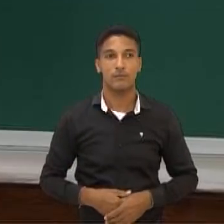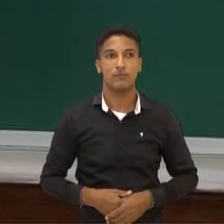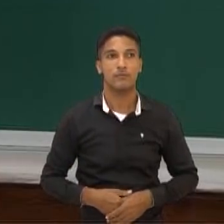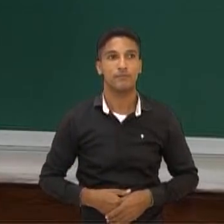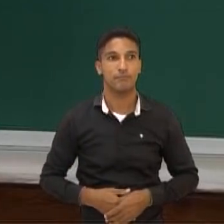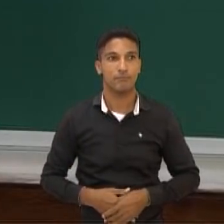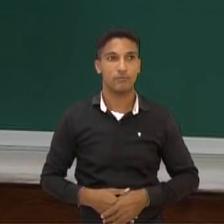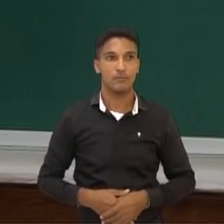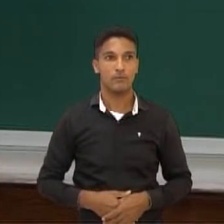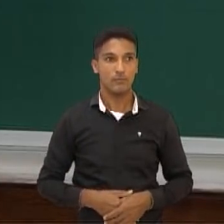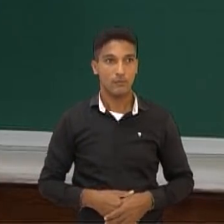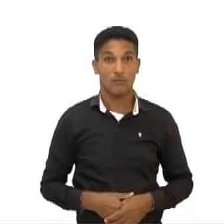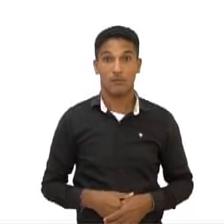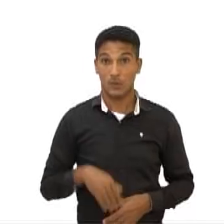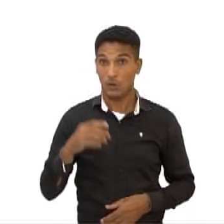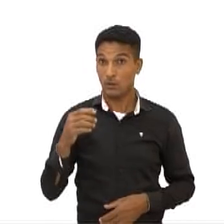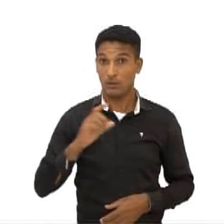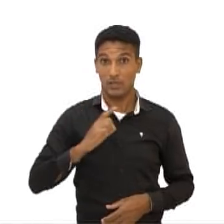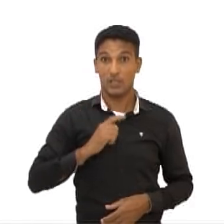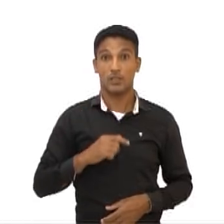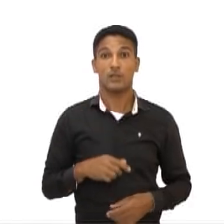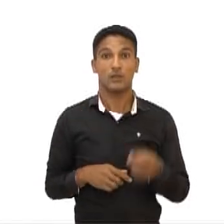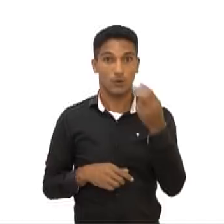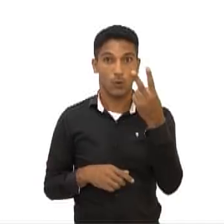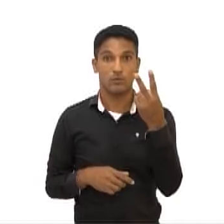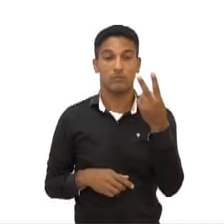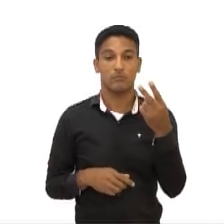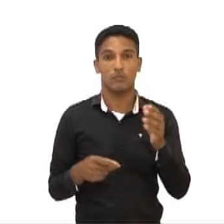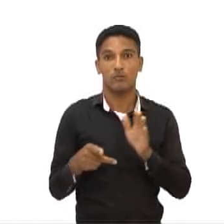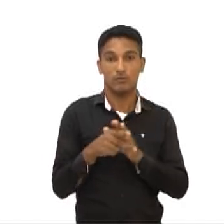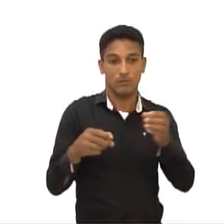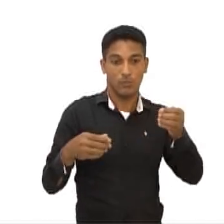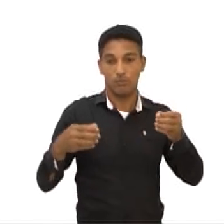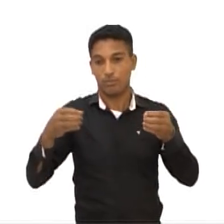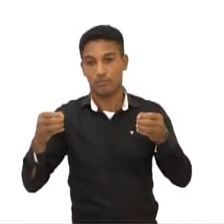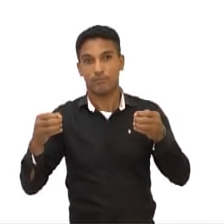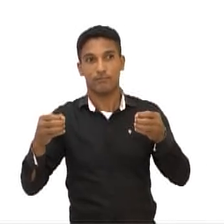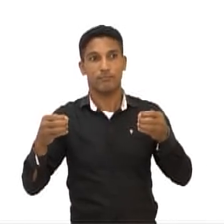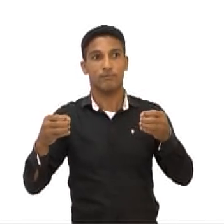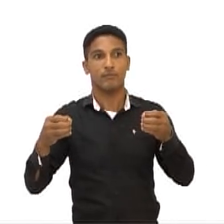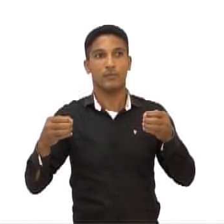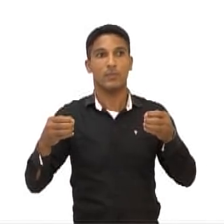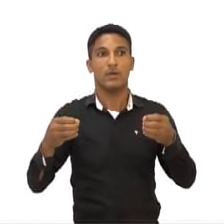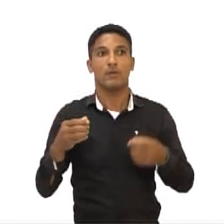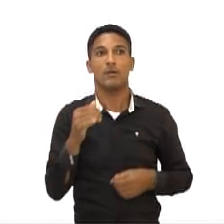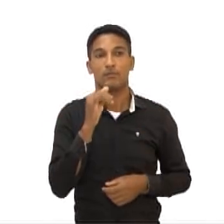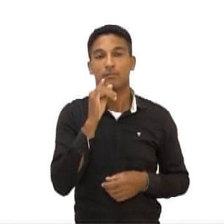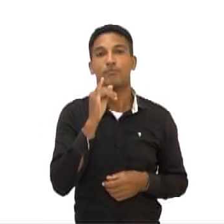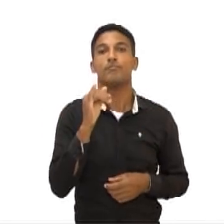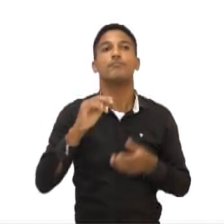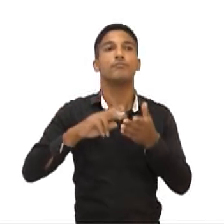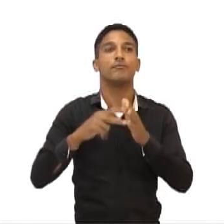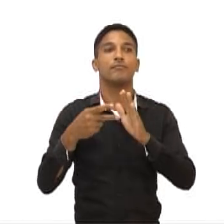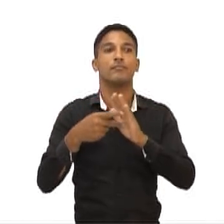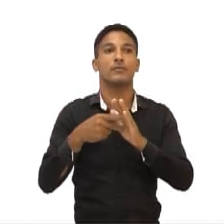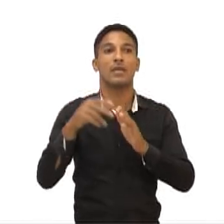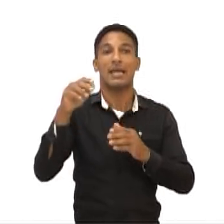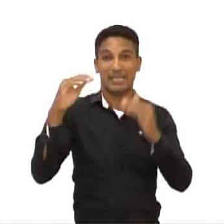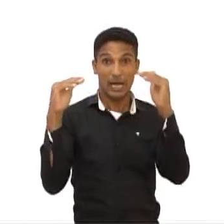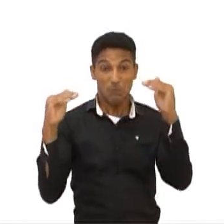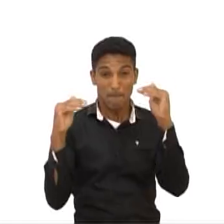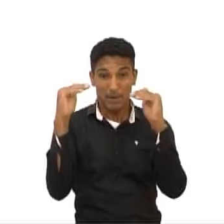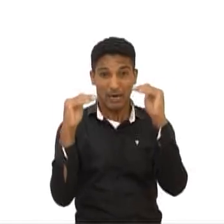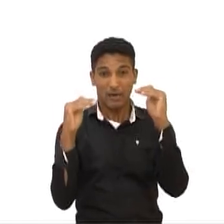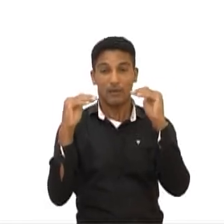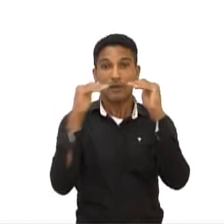o seguinte: dois elementos químicos estão em equilíbrio térmico. Isso quer dizer que, letra A,